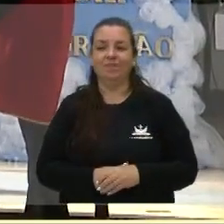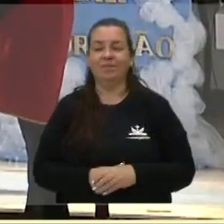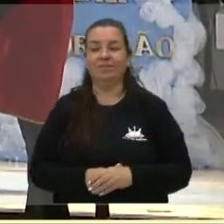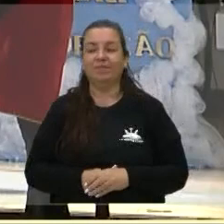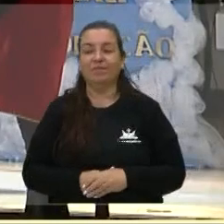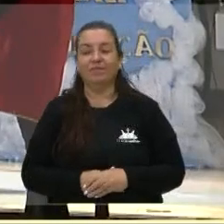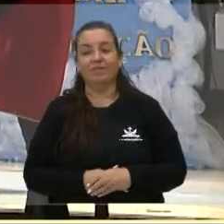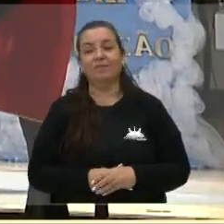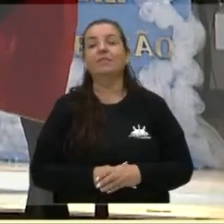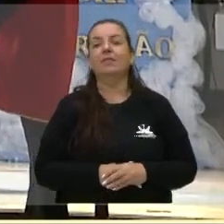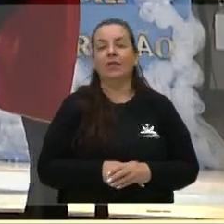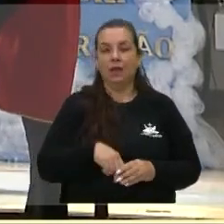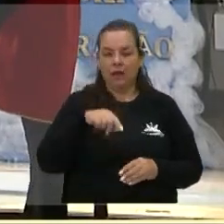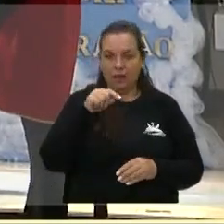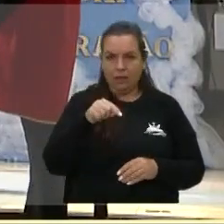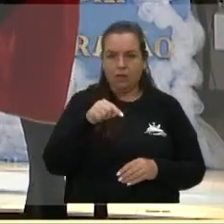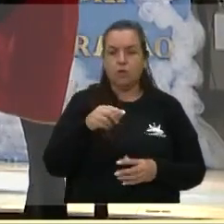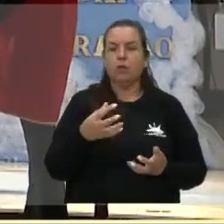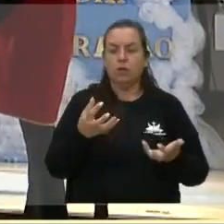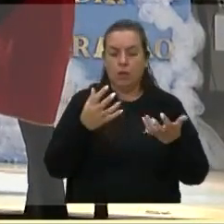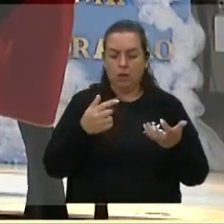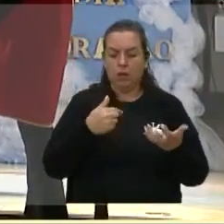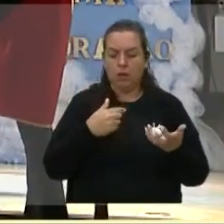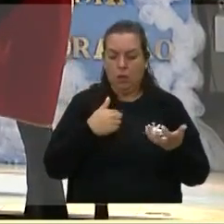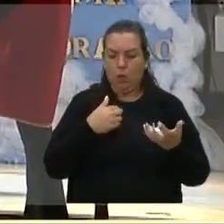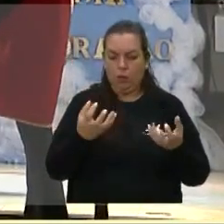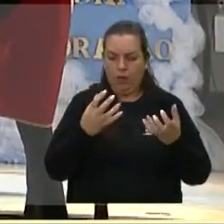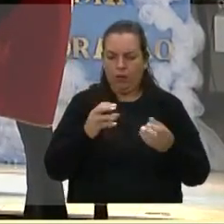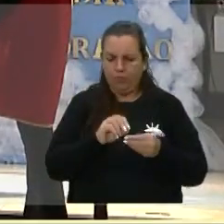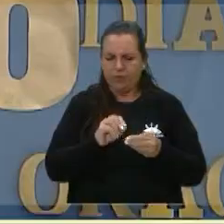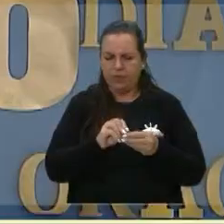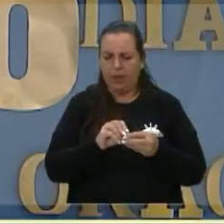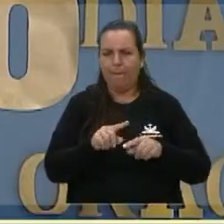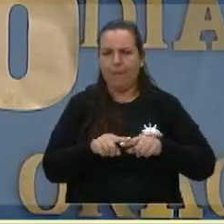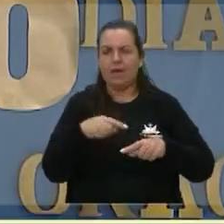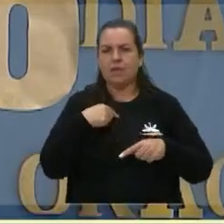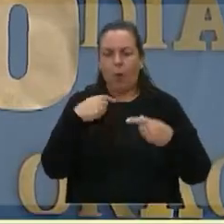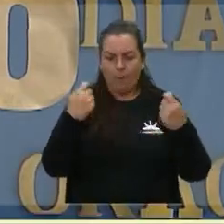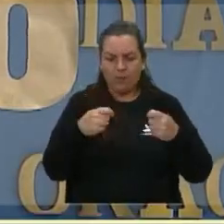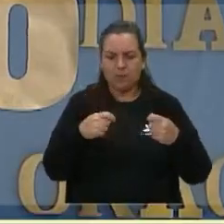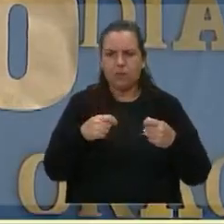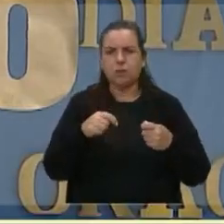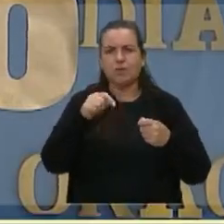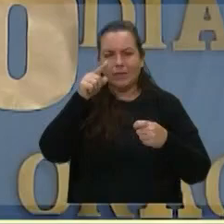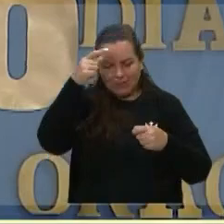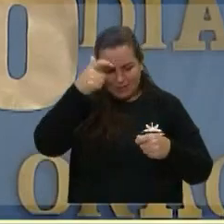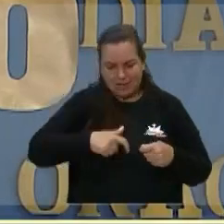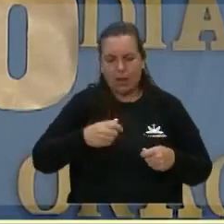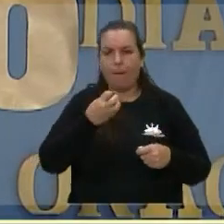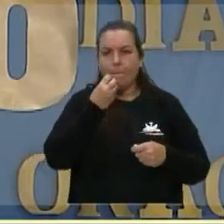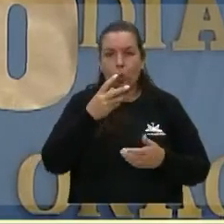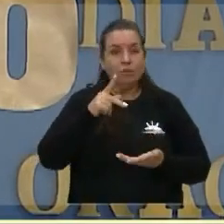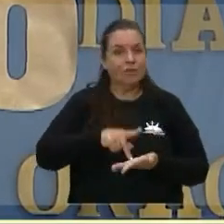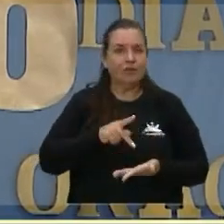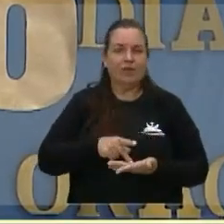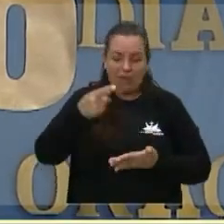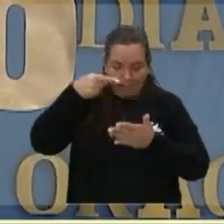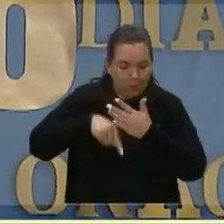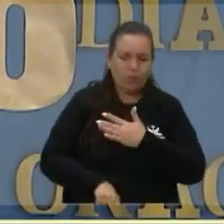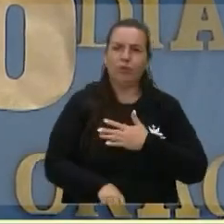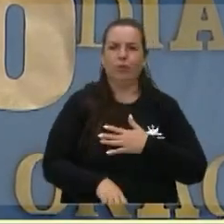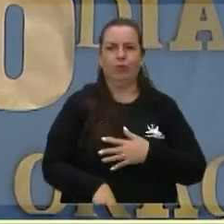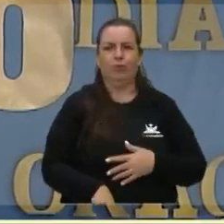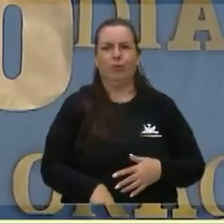Essa intenção reta é benignidade. A bondade